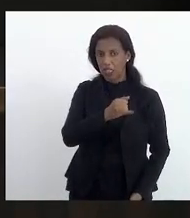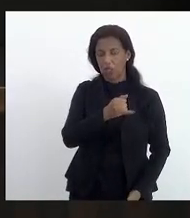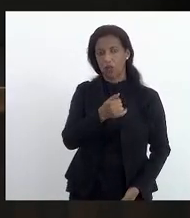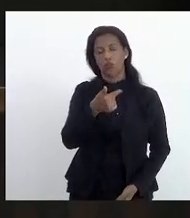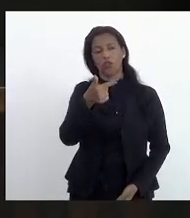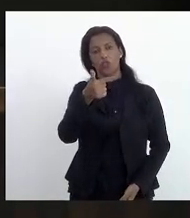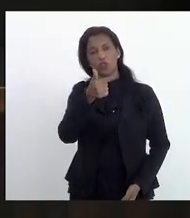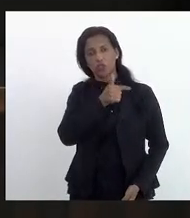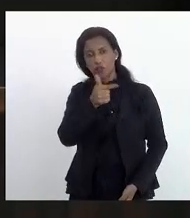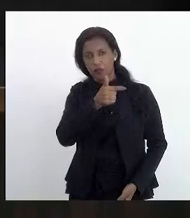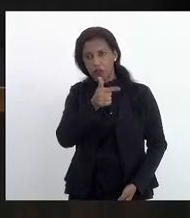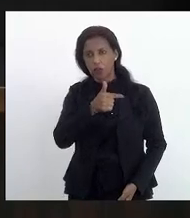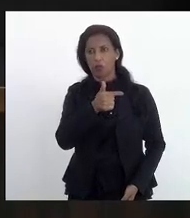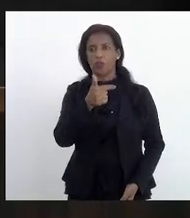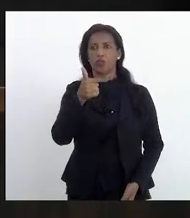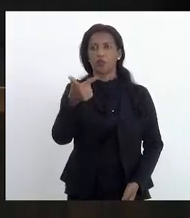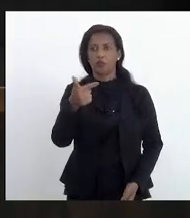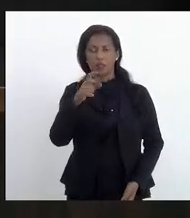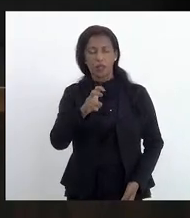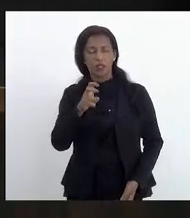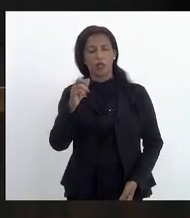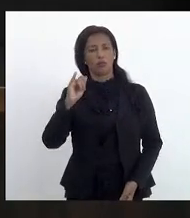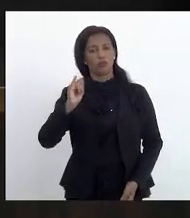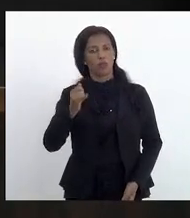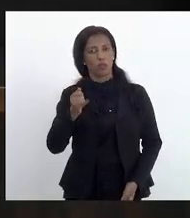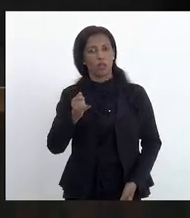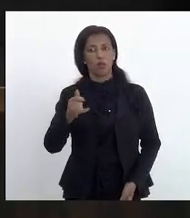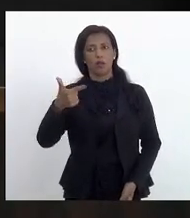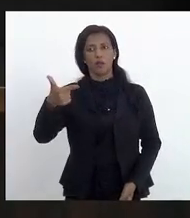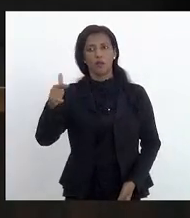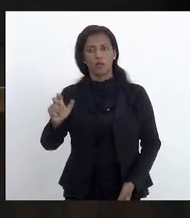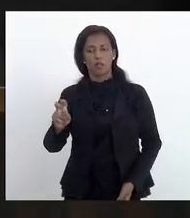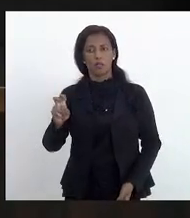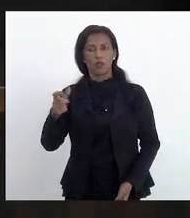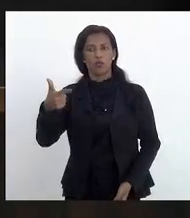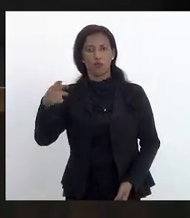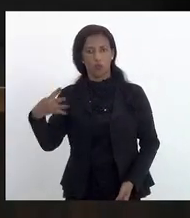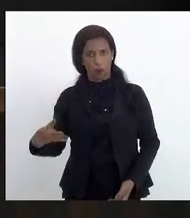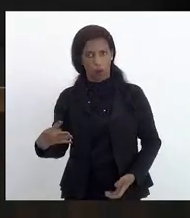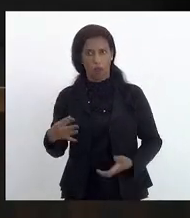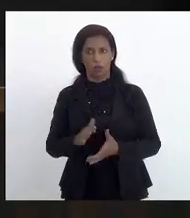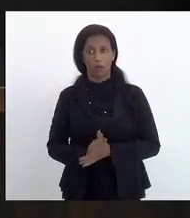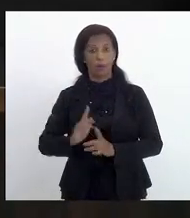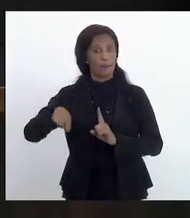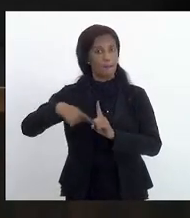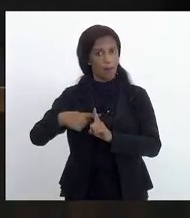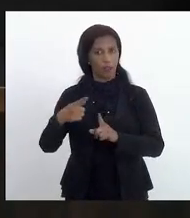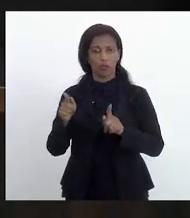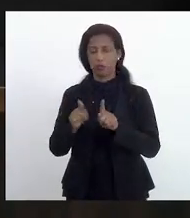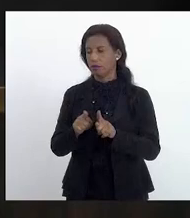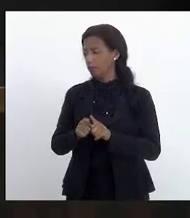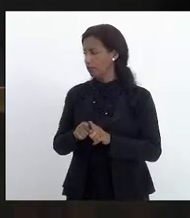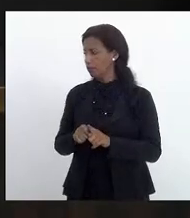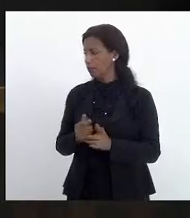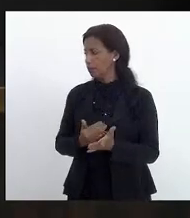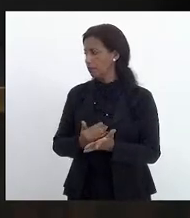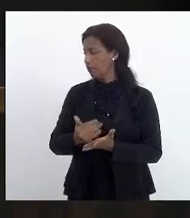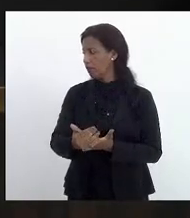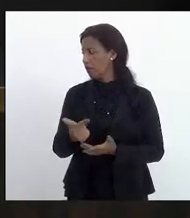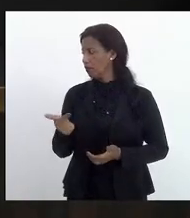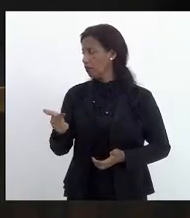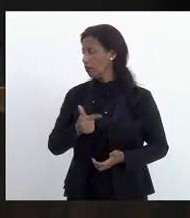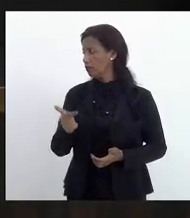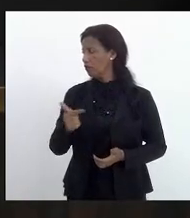22, 25% janeiro de 23 e 25% janeiro de 24. E mais, a partir de